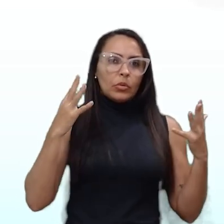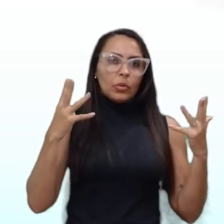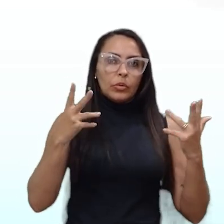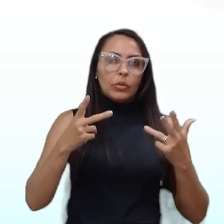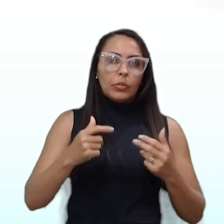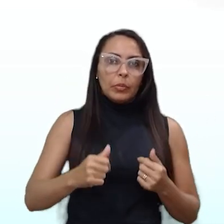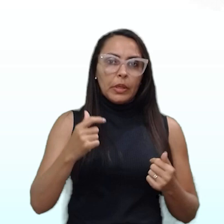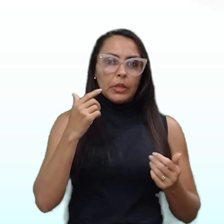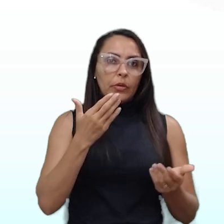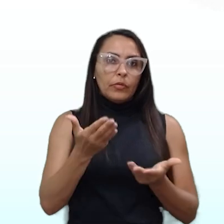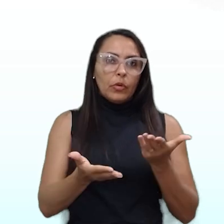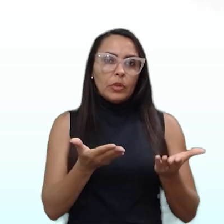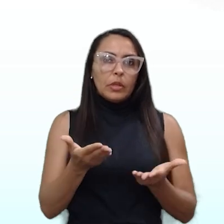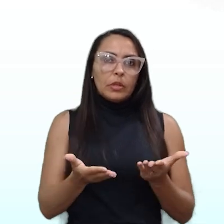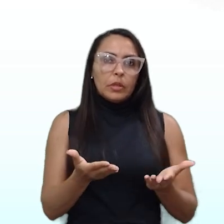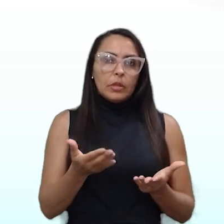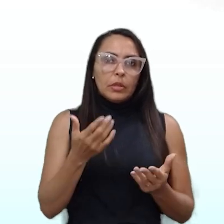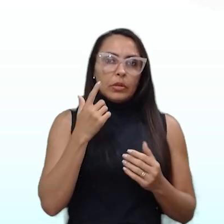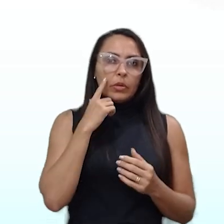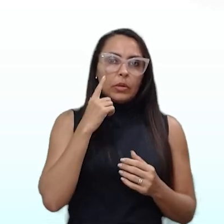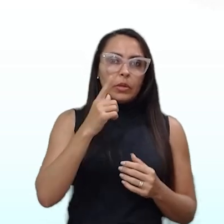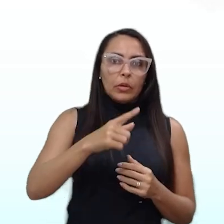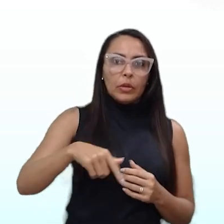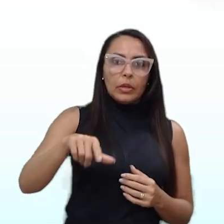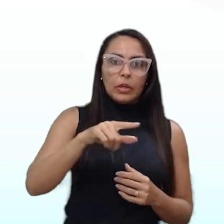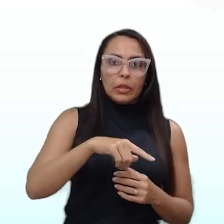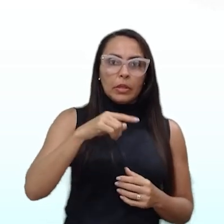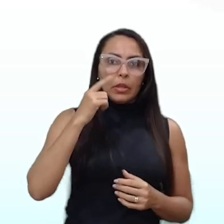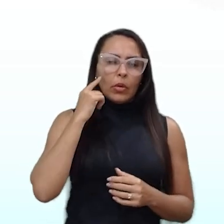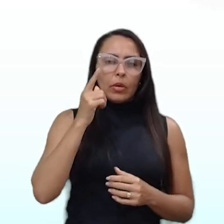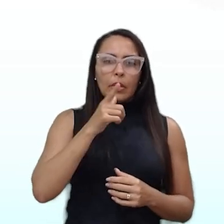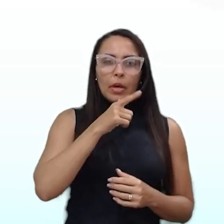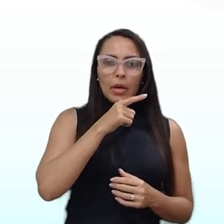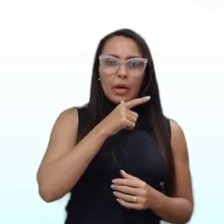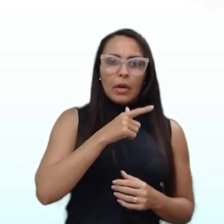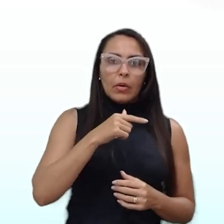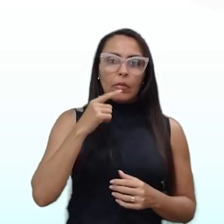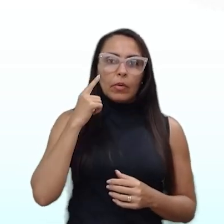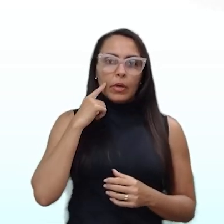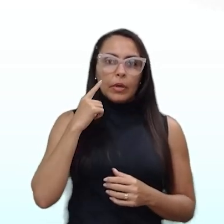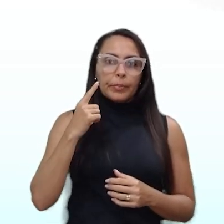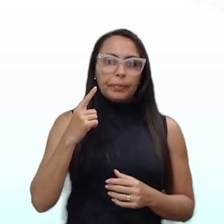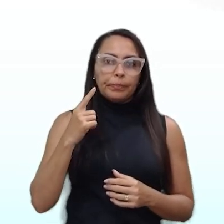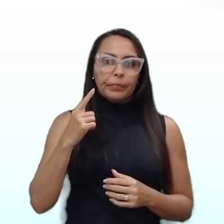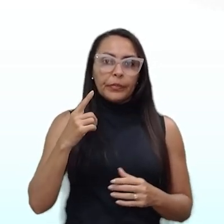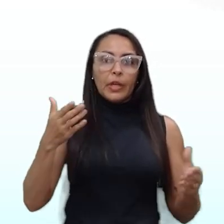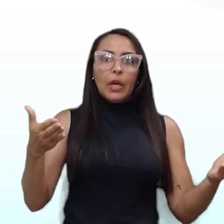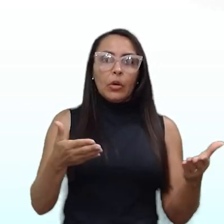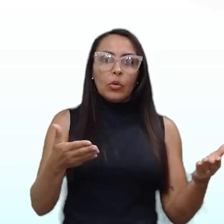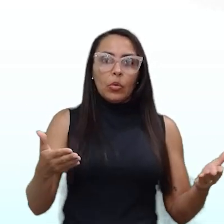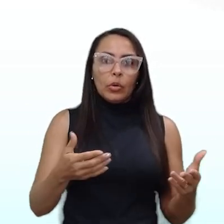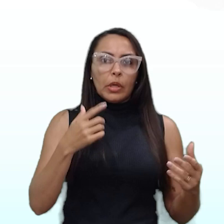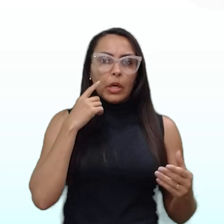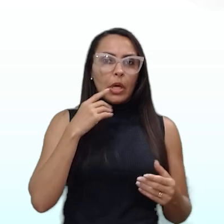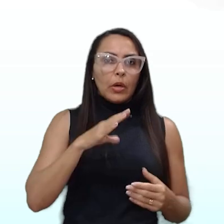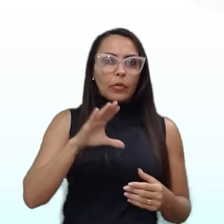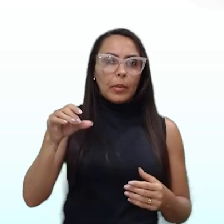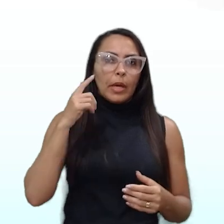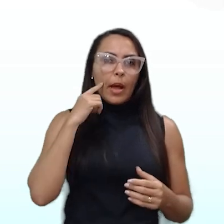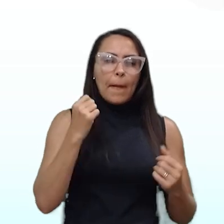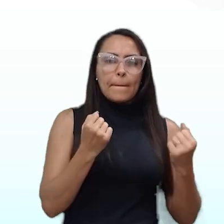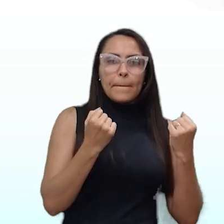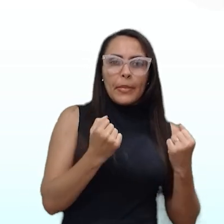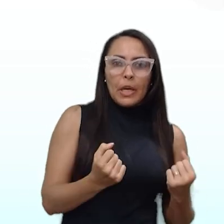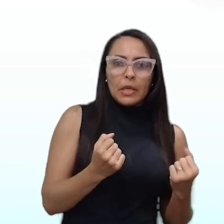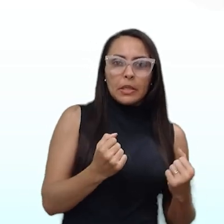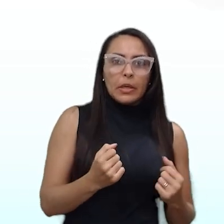totalmente fornecido para a substância. Então, o calor da água é o calor do bloco. Então, eu agora vou pegar a massa do bloco.